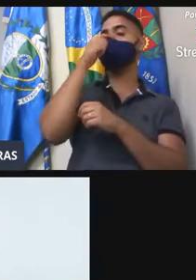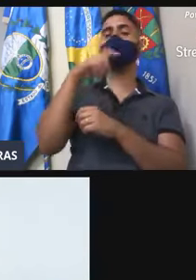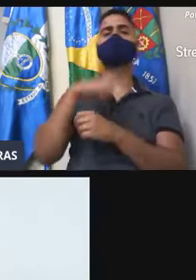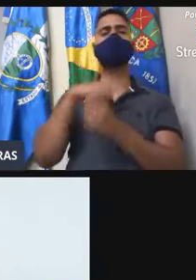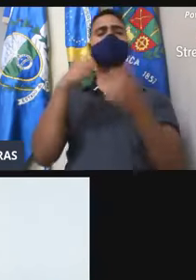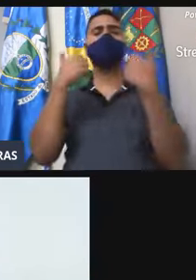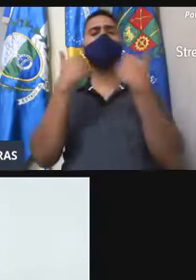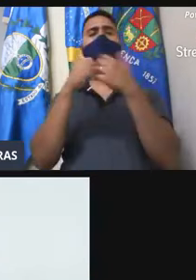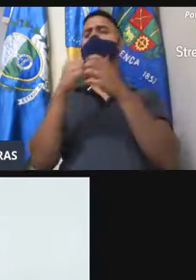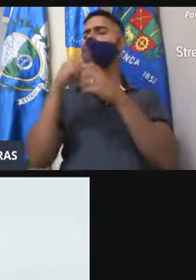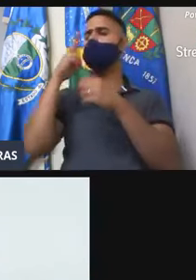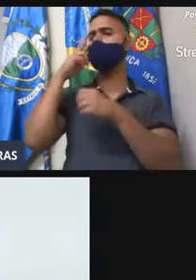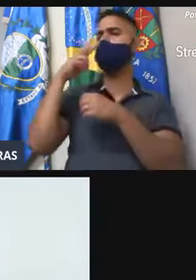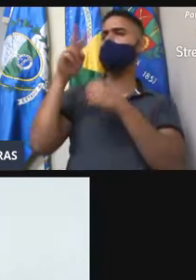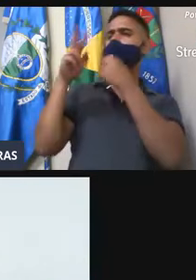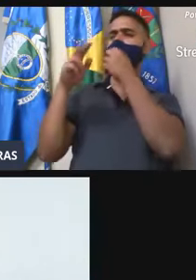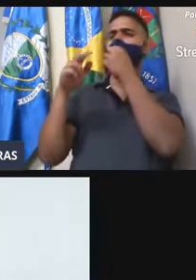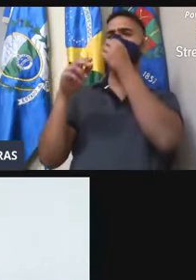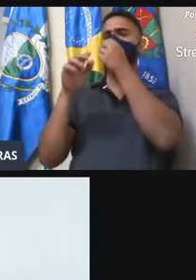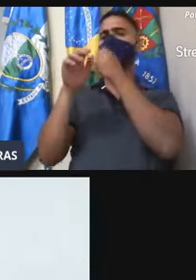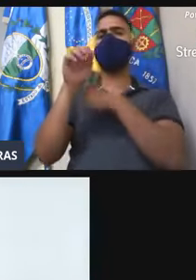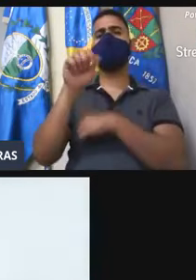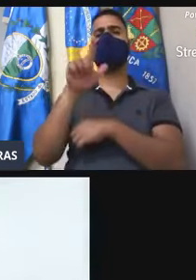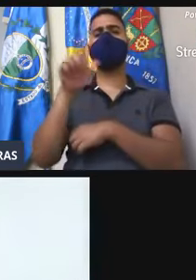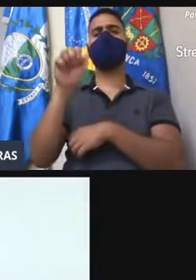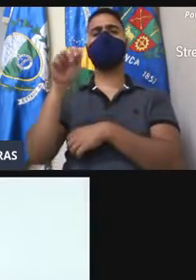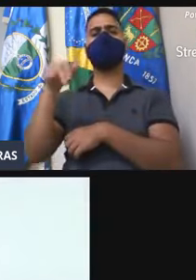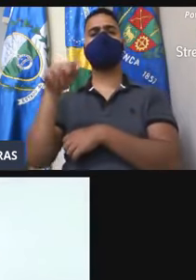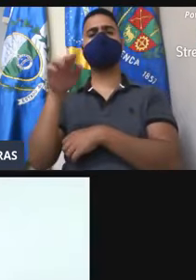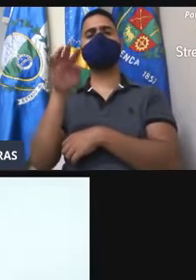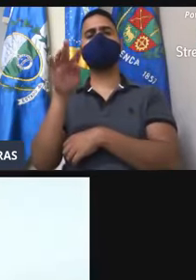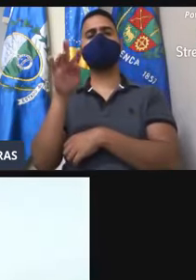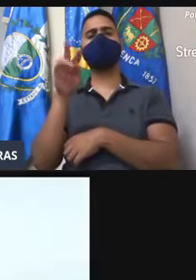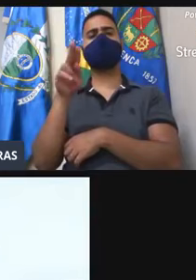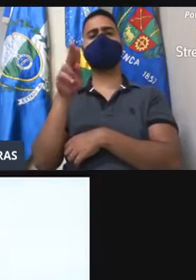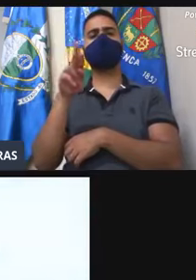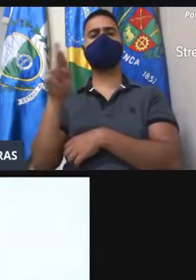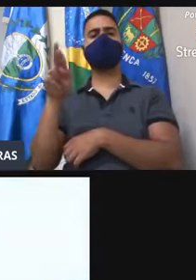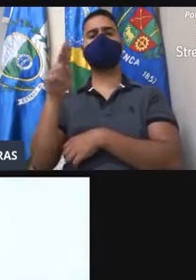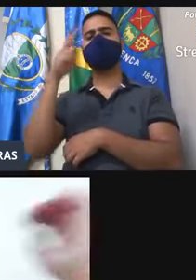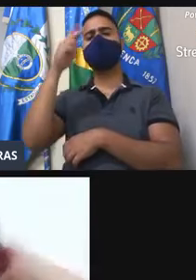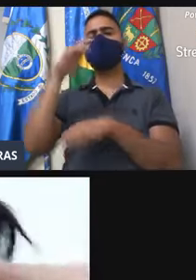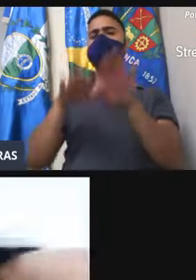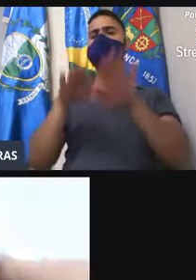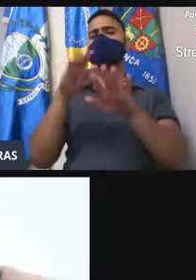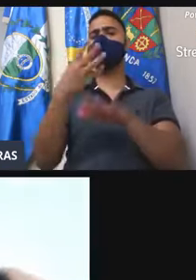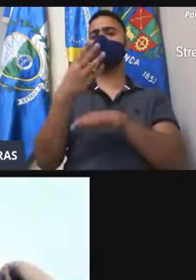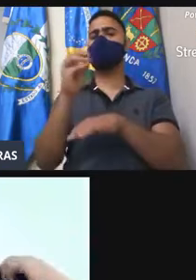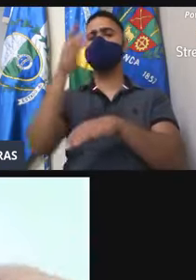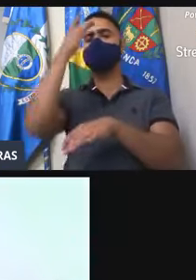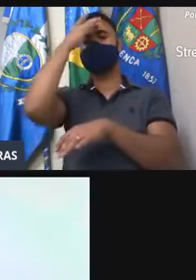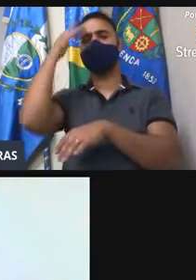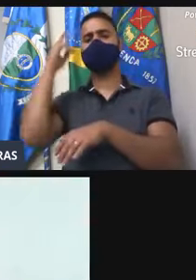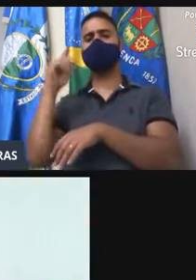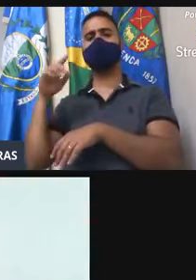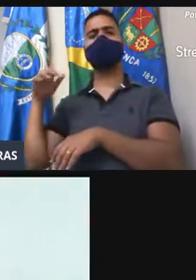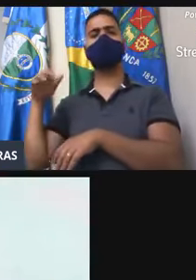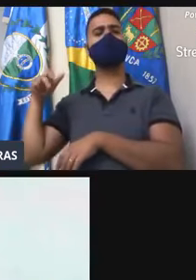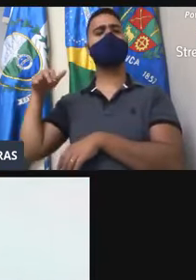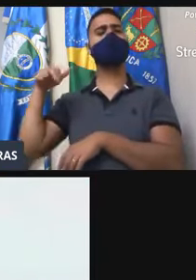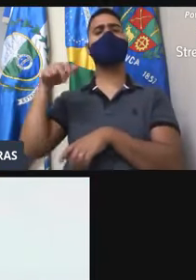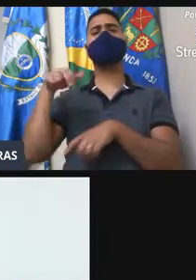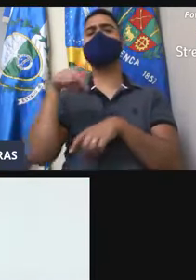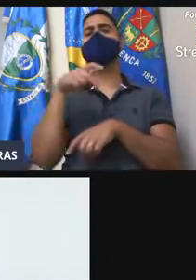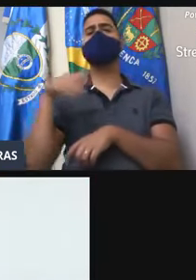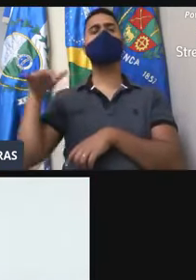que eu reparei, Alan Tour, tinha pelo menos 40 pessoas, o pessoal rodando ali na rua, olhando já a igreja que estava aberta,